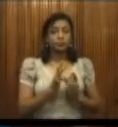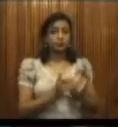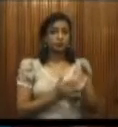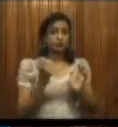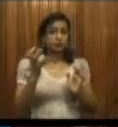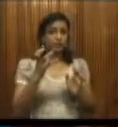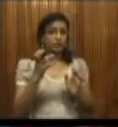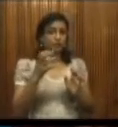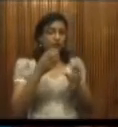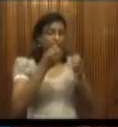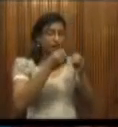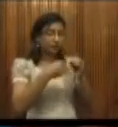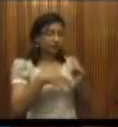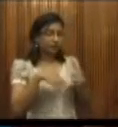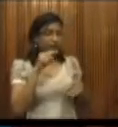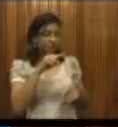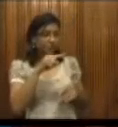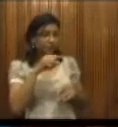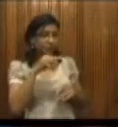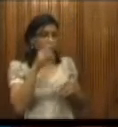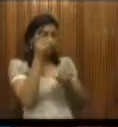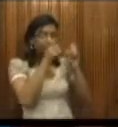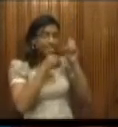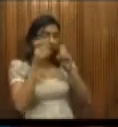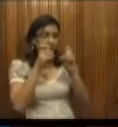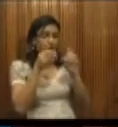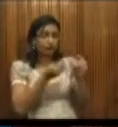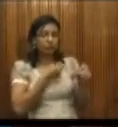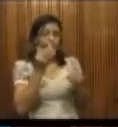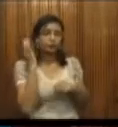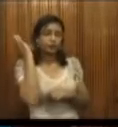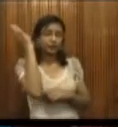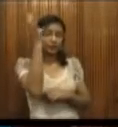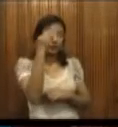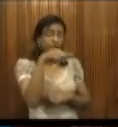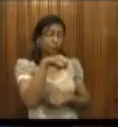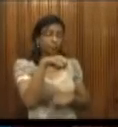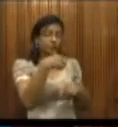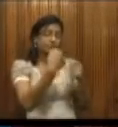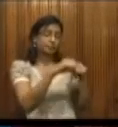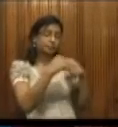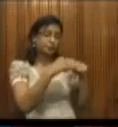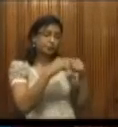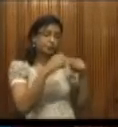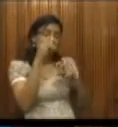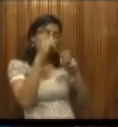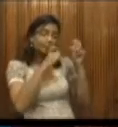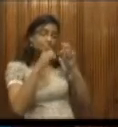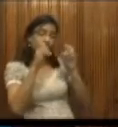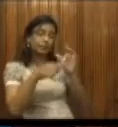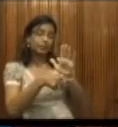preocupado com a sua vida eterna. Então, se você está preocupado com a sua vida eterna, você tem que se preocupar,